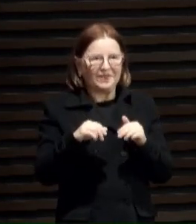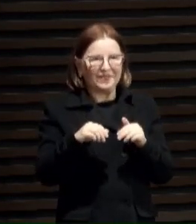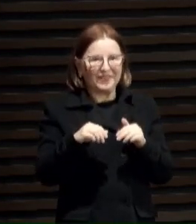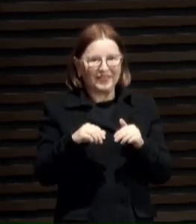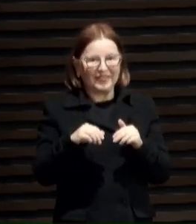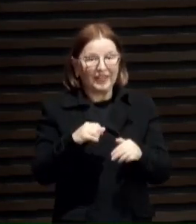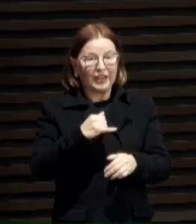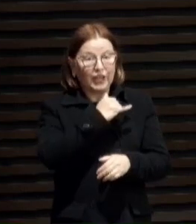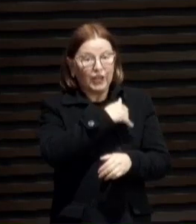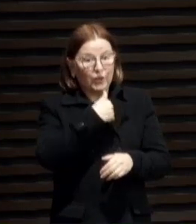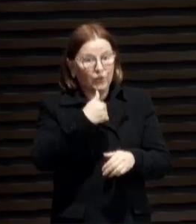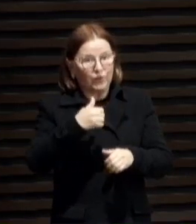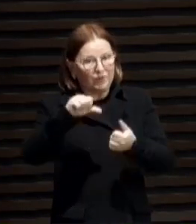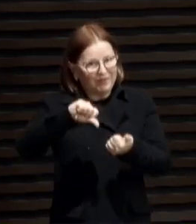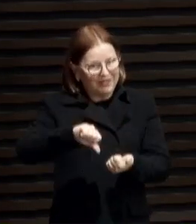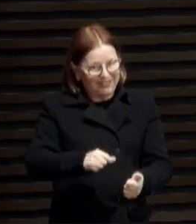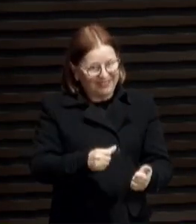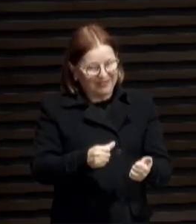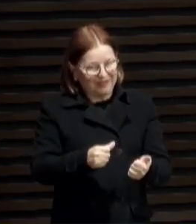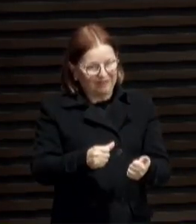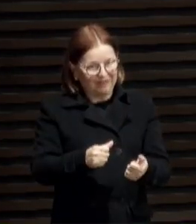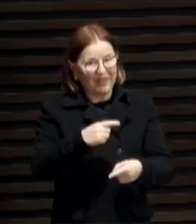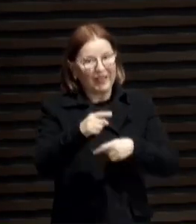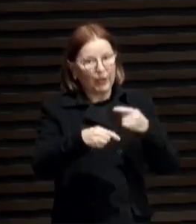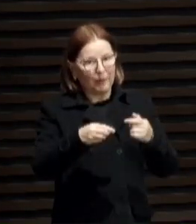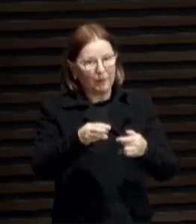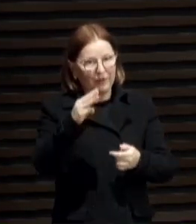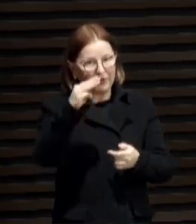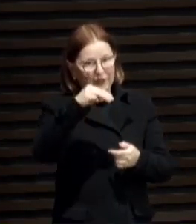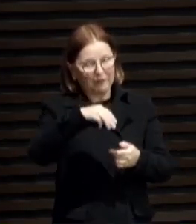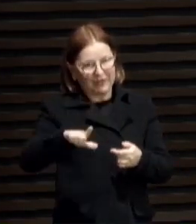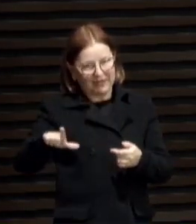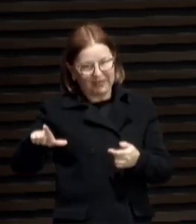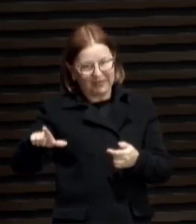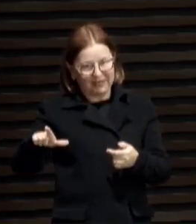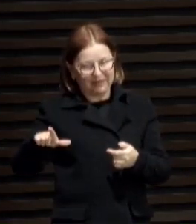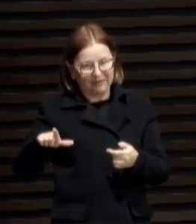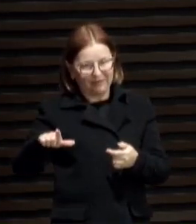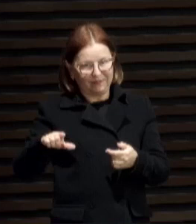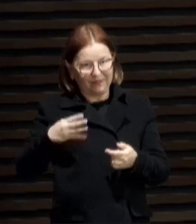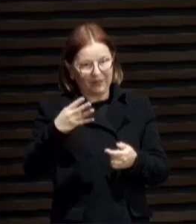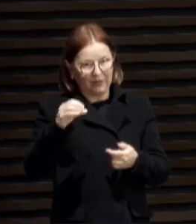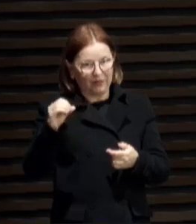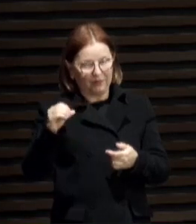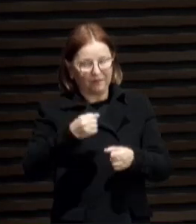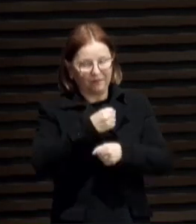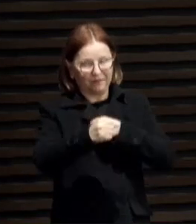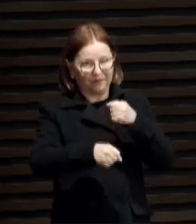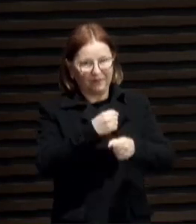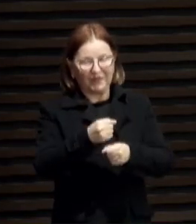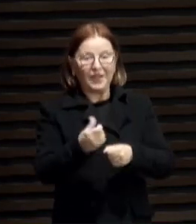João Batista. Então, após Malaquias, 400 anos depois, surgiu